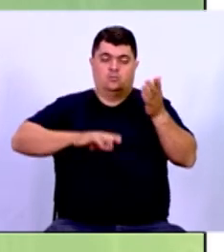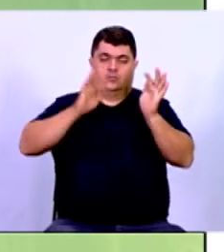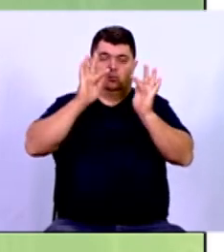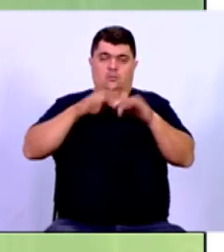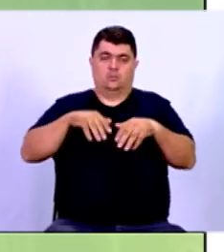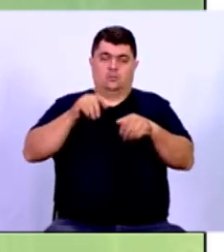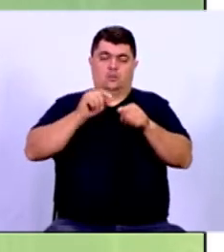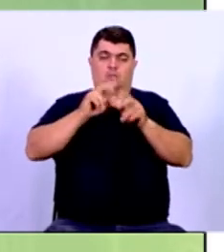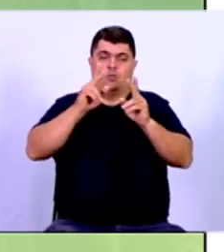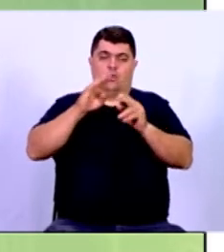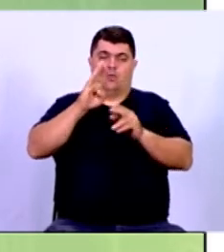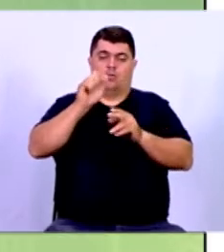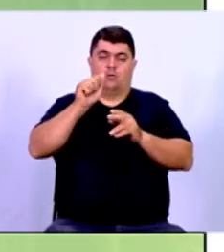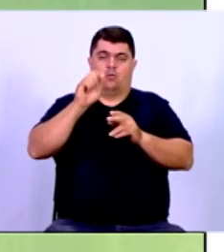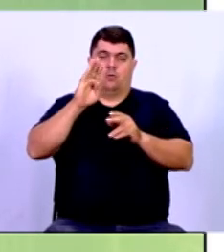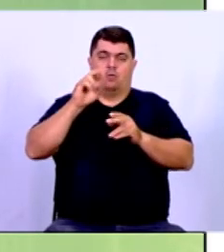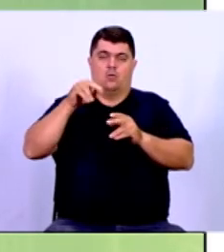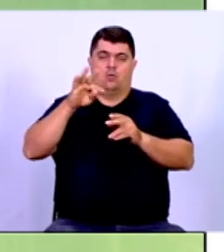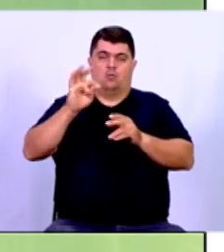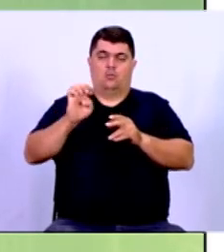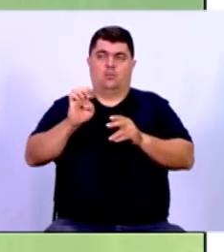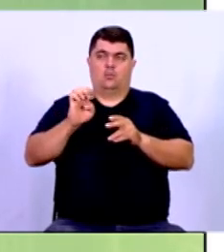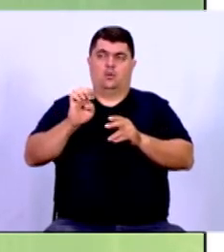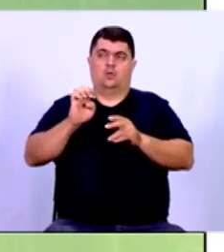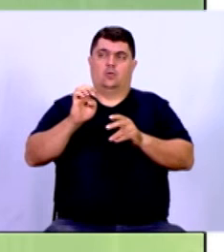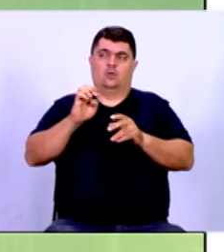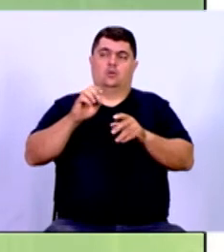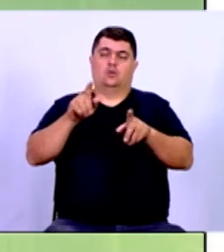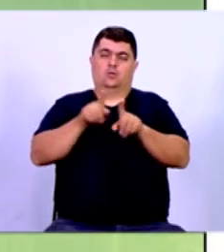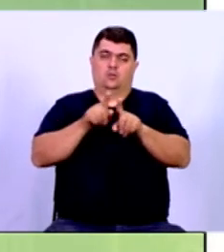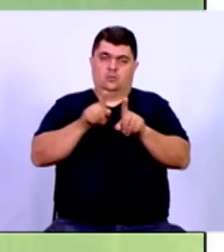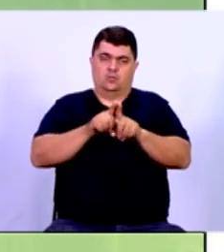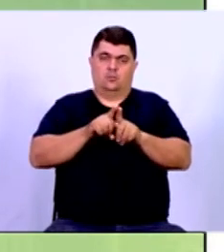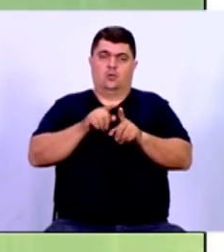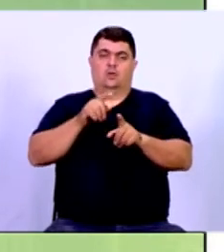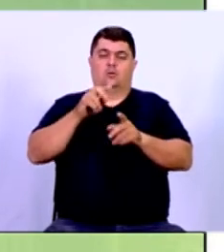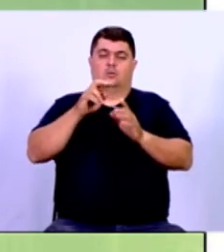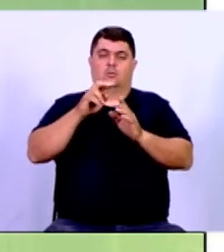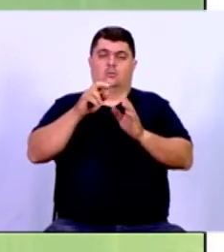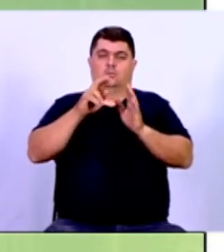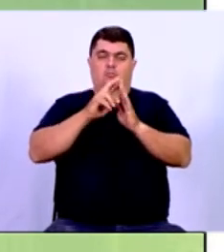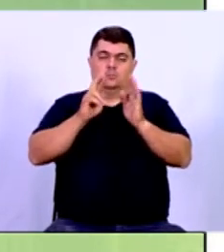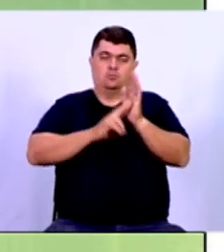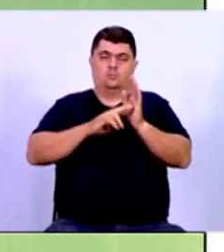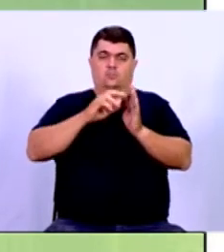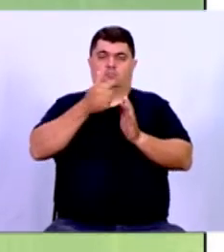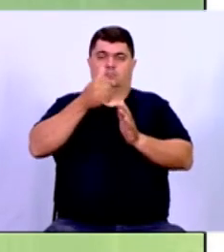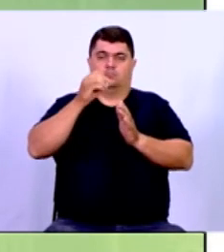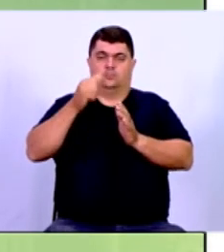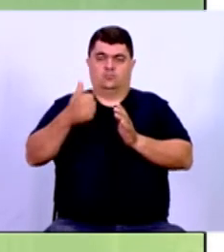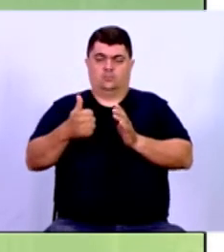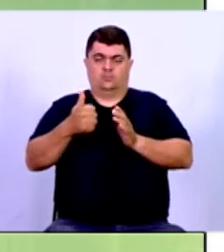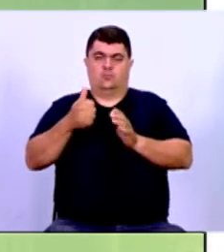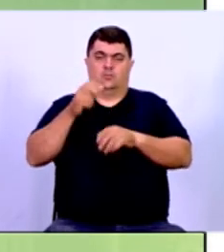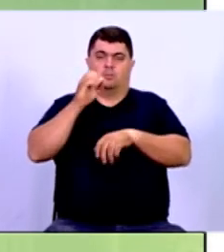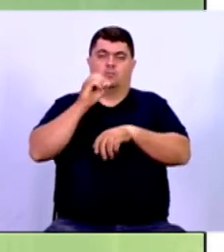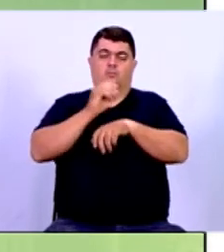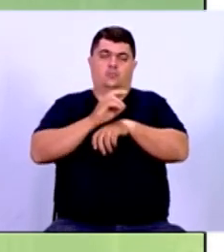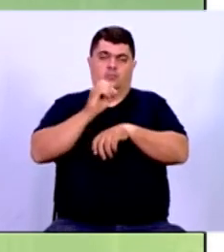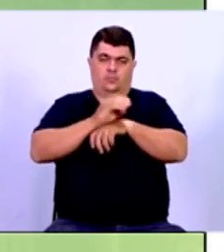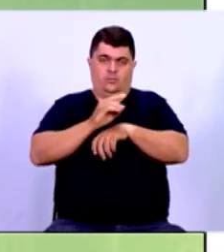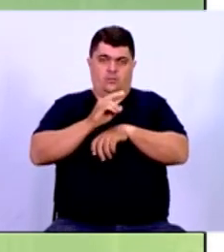acordo com as normas da BNT e a portaria 101 do Campus Porto Velho, Zona Norte. O supervisor do estágio, que é lá na